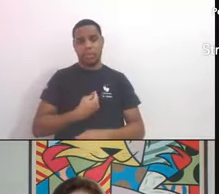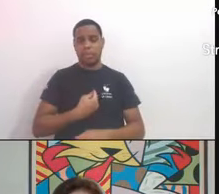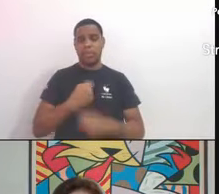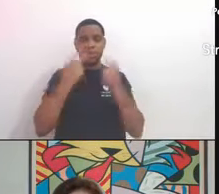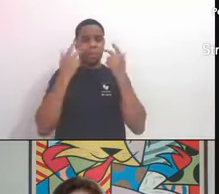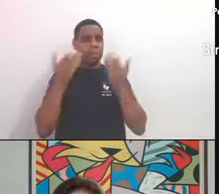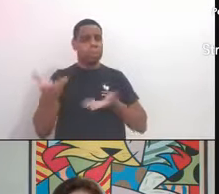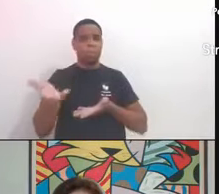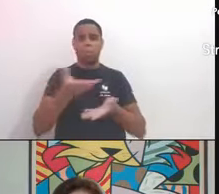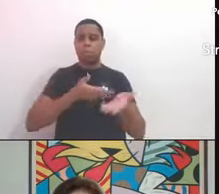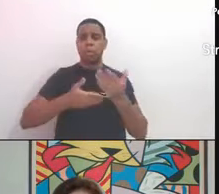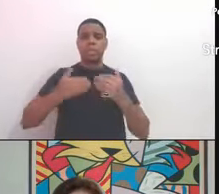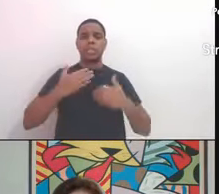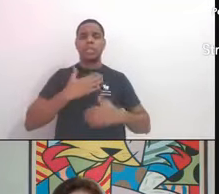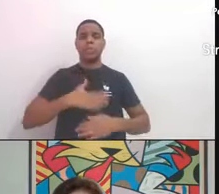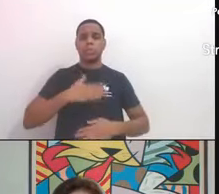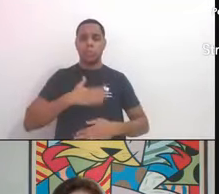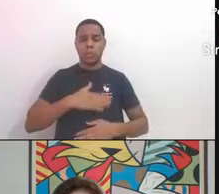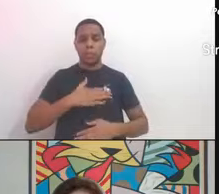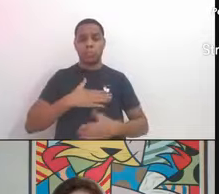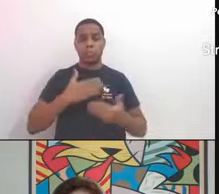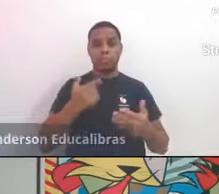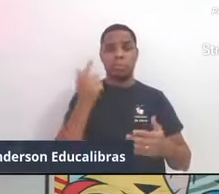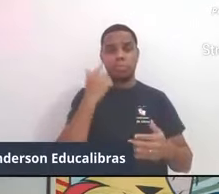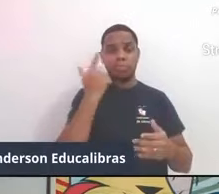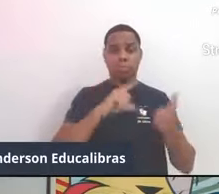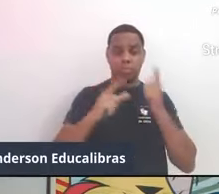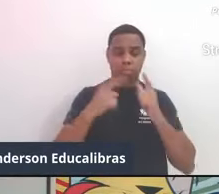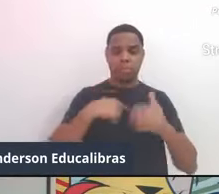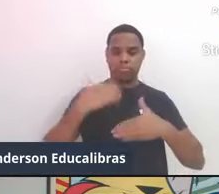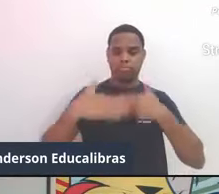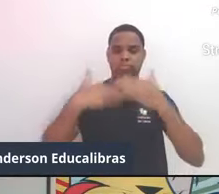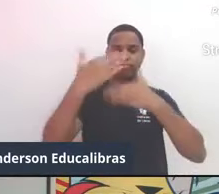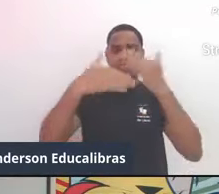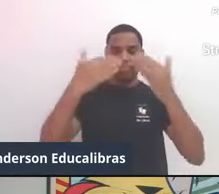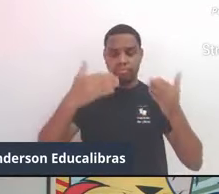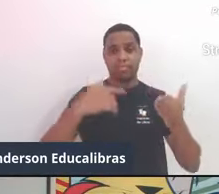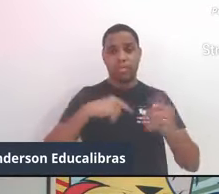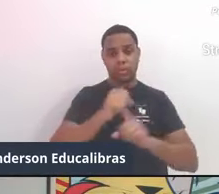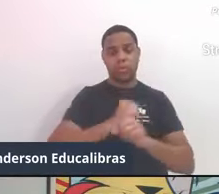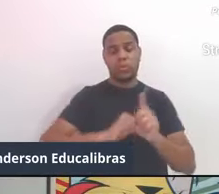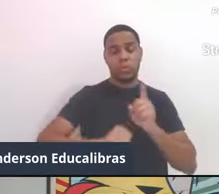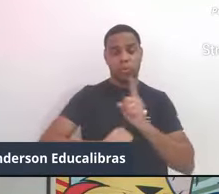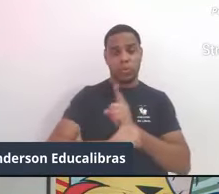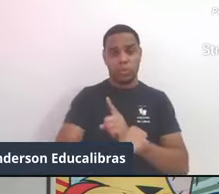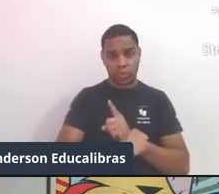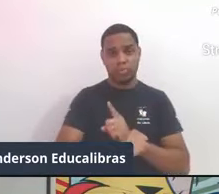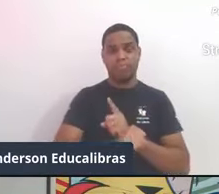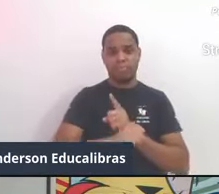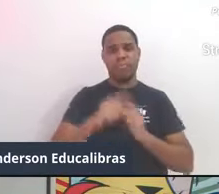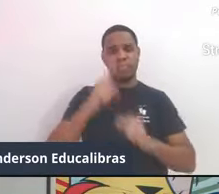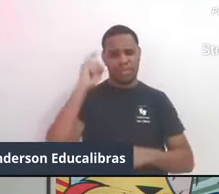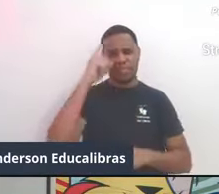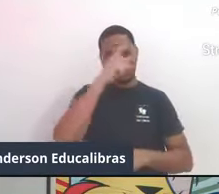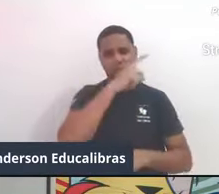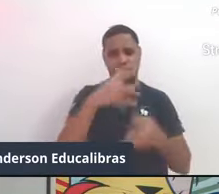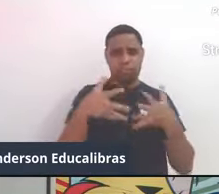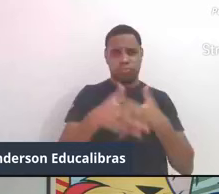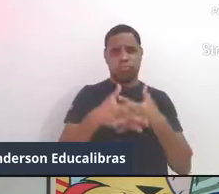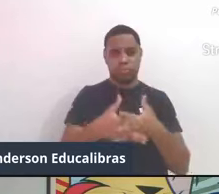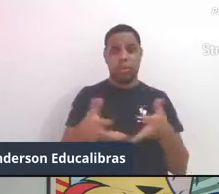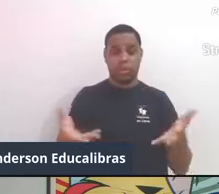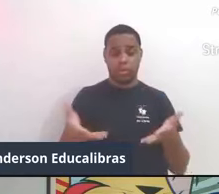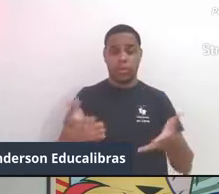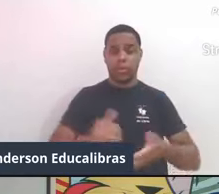normal, tranquila, e com isso poder se desenvolver nessa sociedade tão difícil e complicada que nós estamos nesse